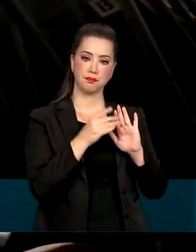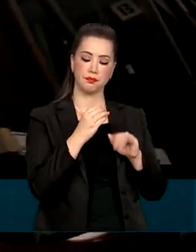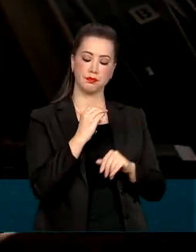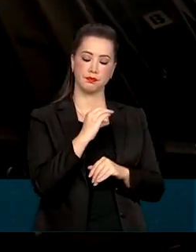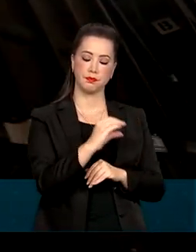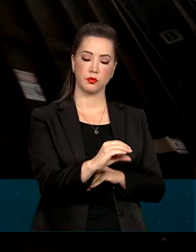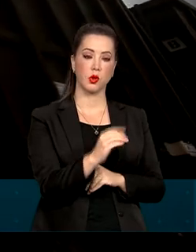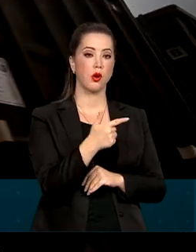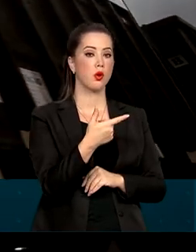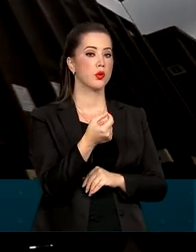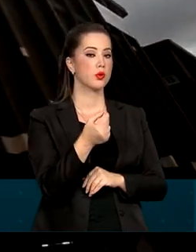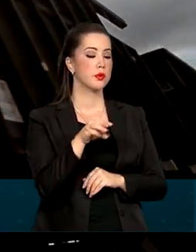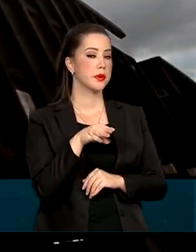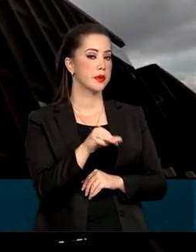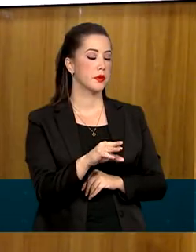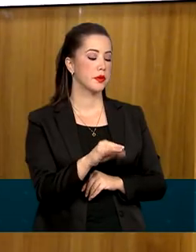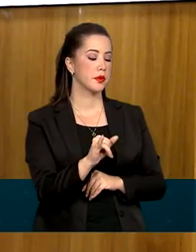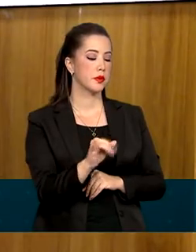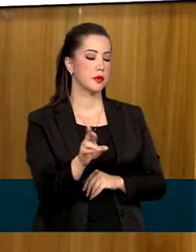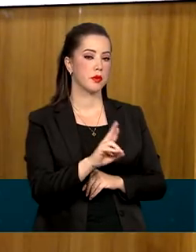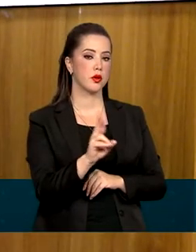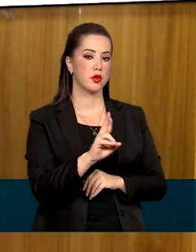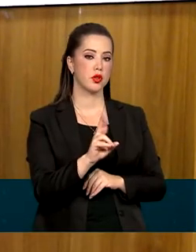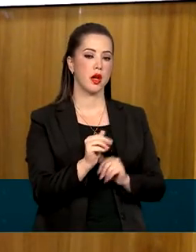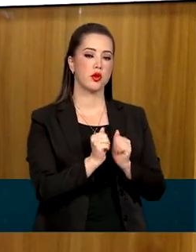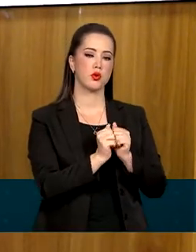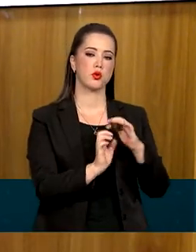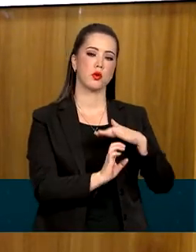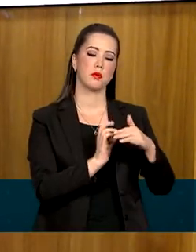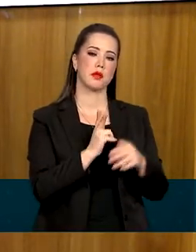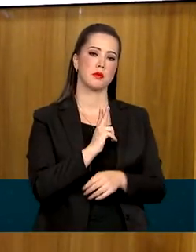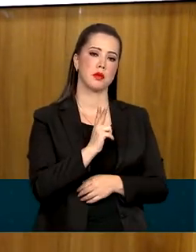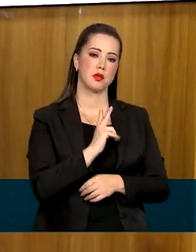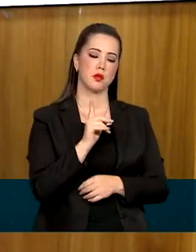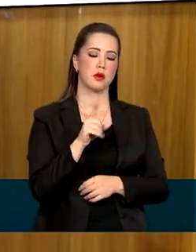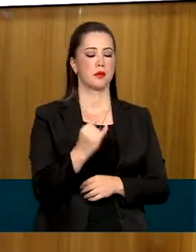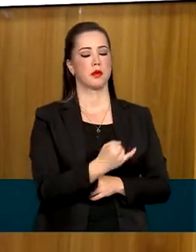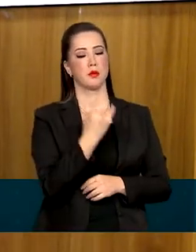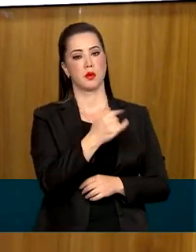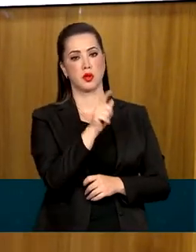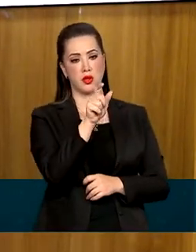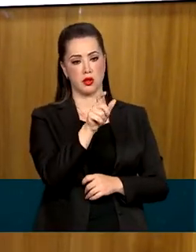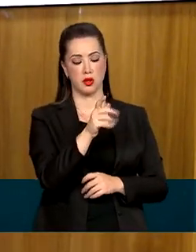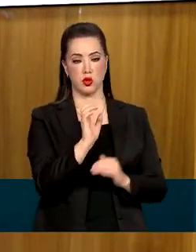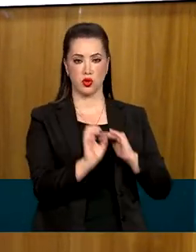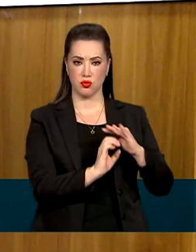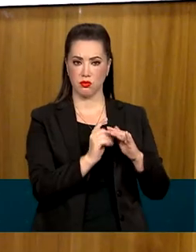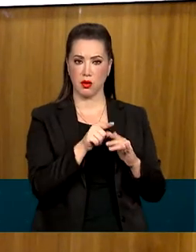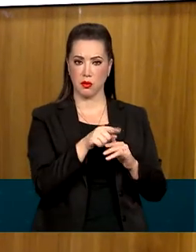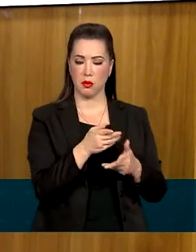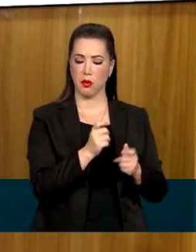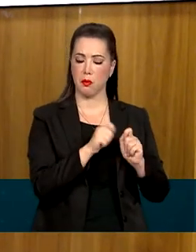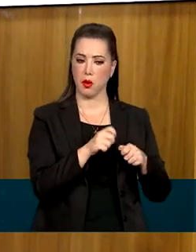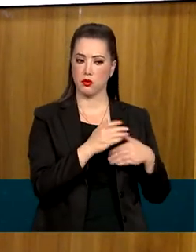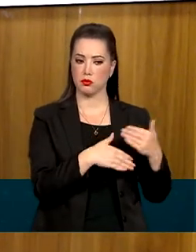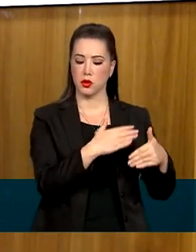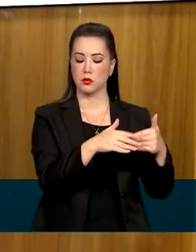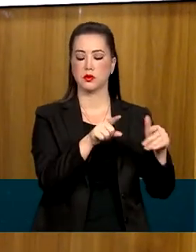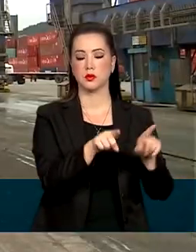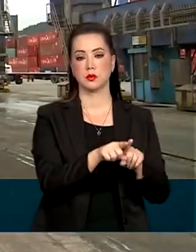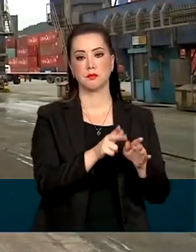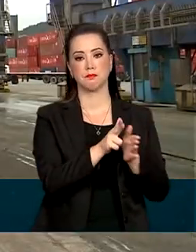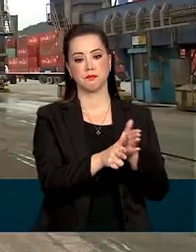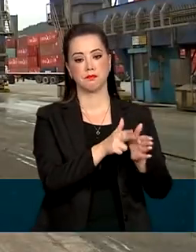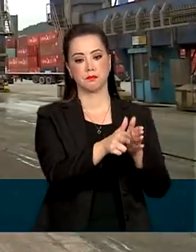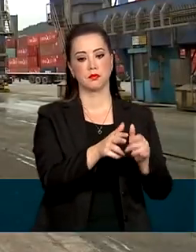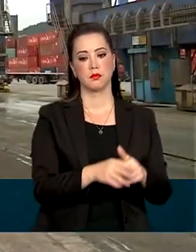bilhões de reais nas ferrovias junto com o setor privado, que é o protagonista, que faz parte desse renascimento do setor ferroviário no Brasil.